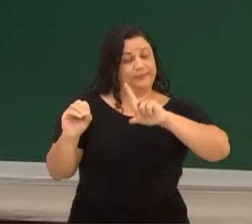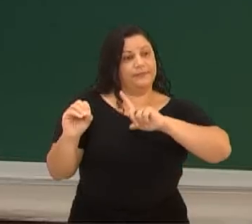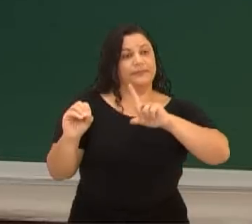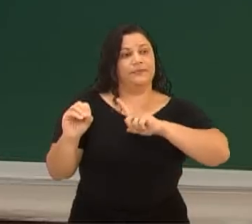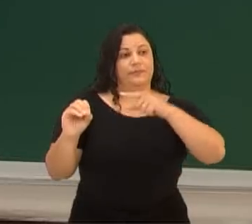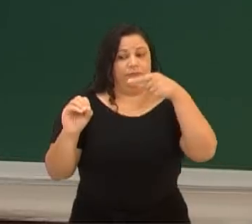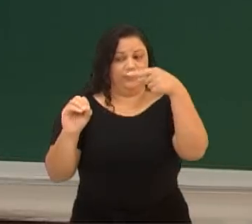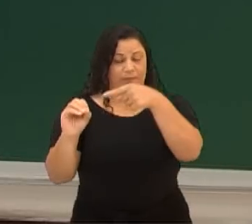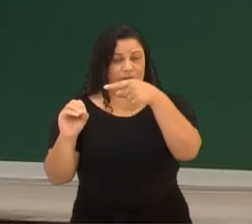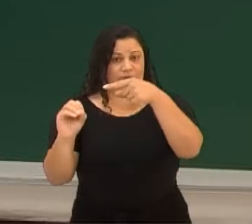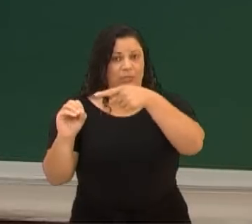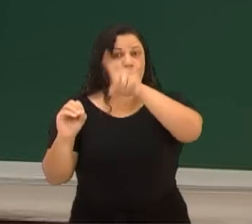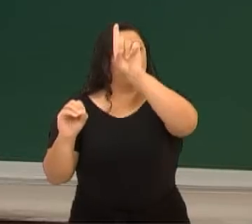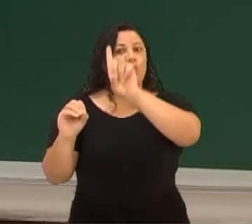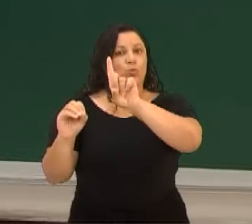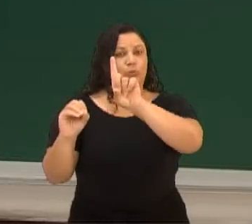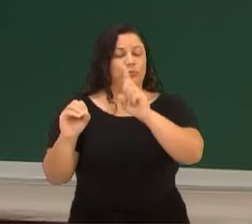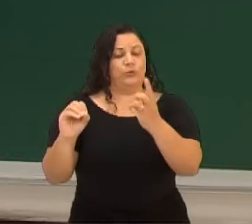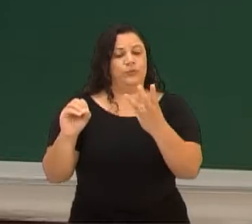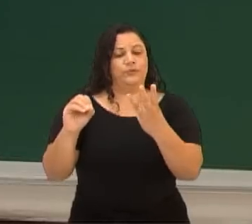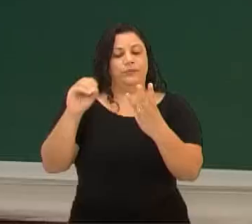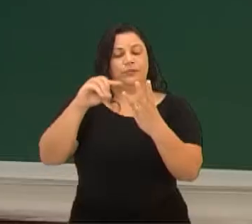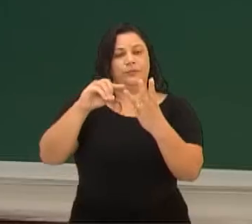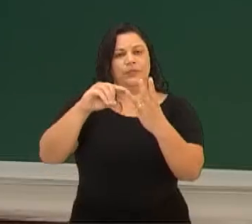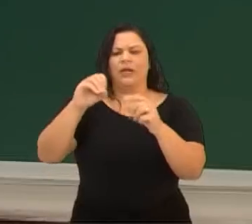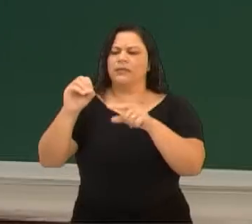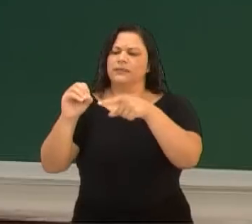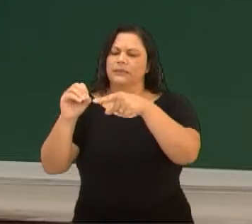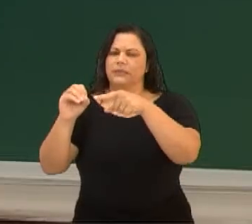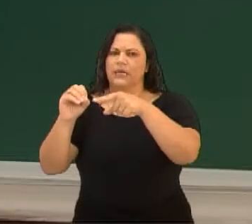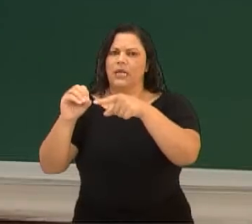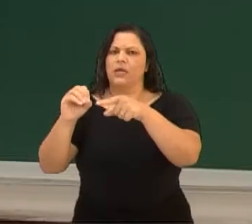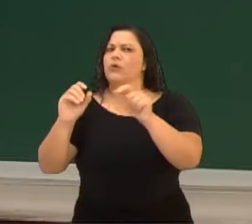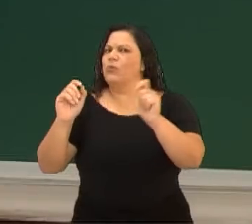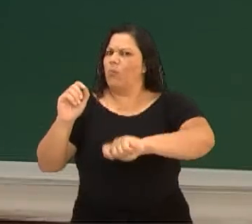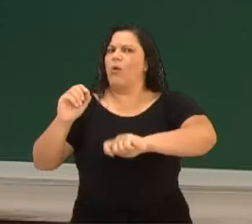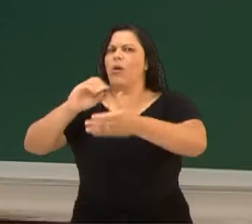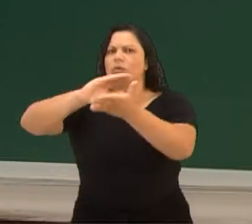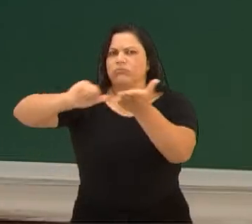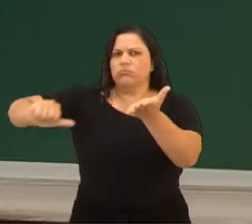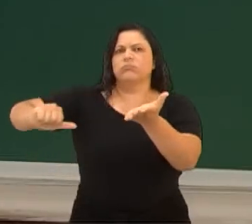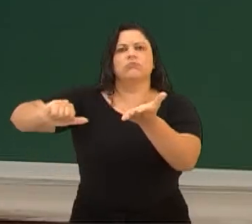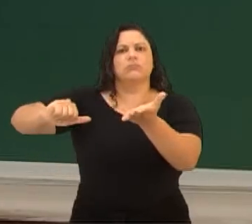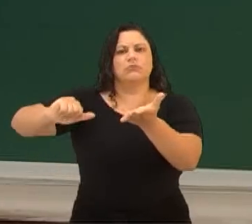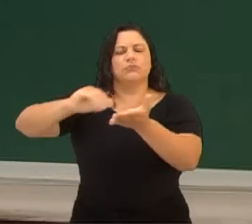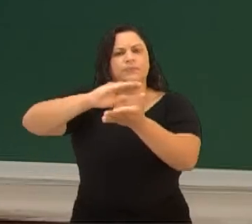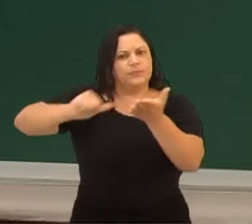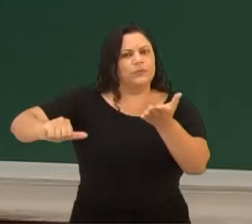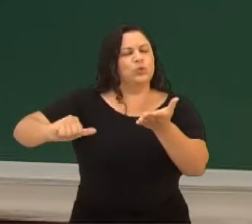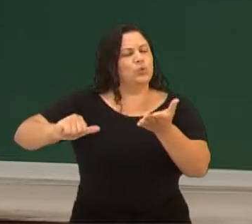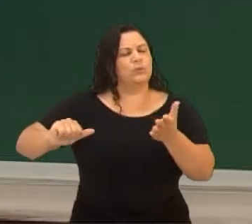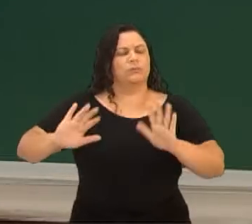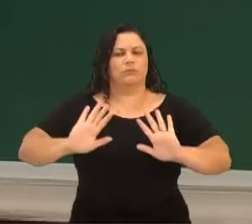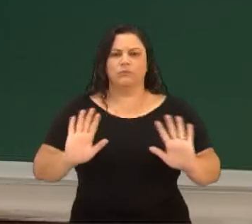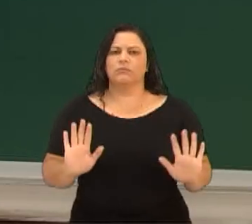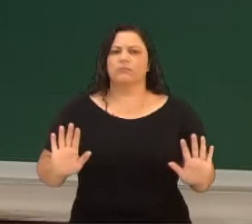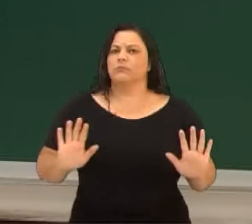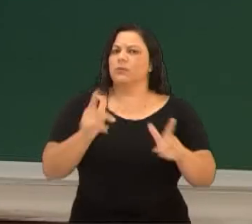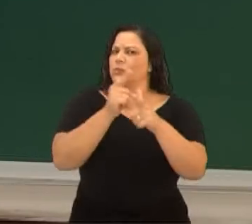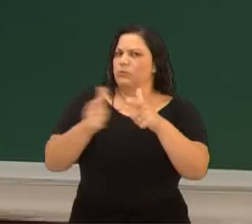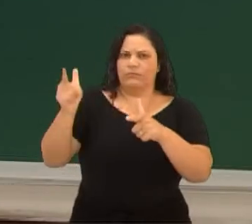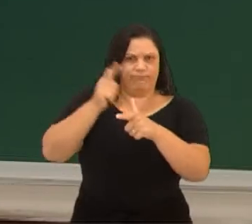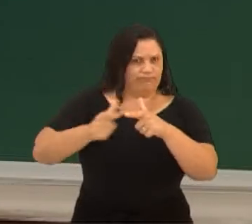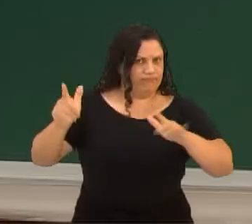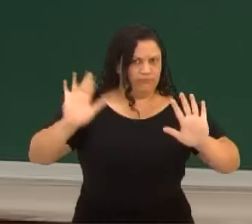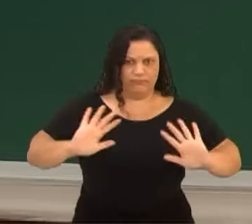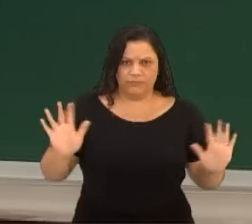última casa decimal, nós podemos tirar o zero fora, porque ele não interfere para a gente, tá bom? Então, a gente pode tirar para